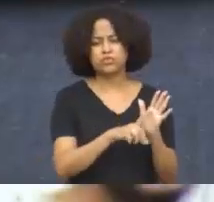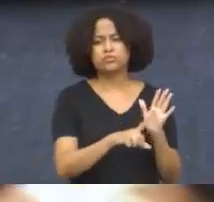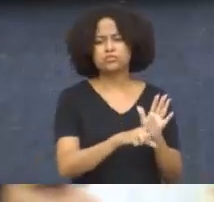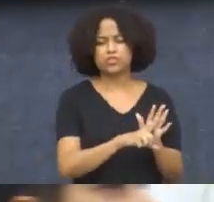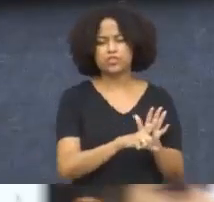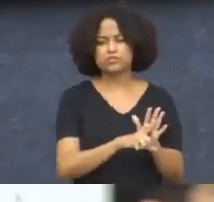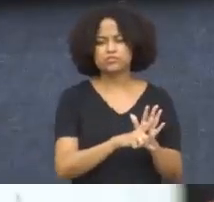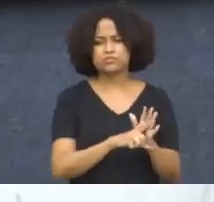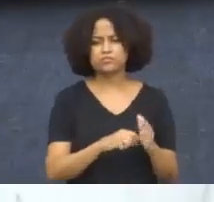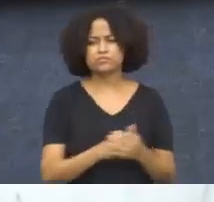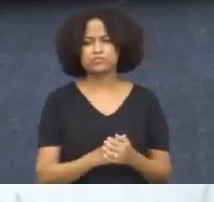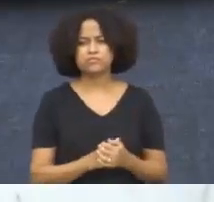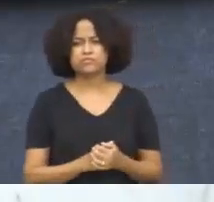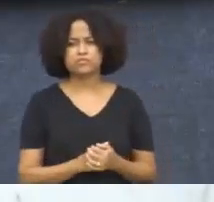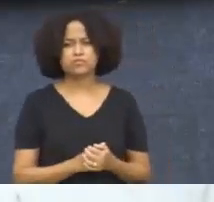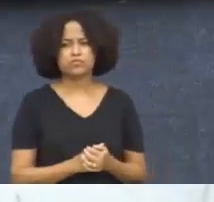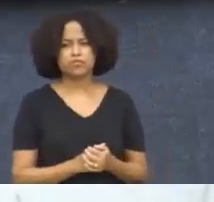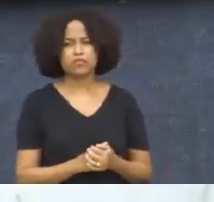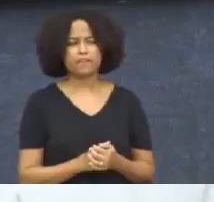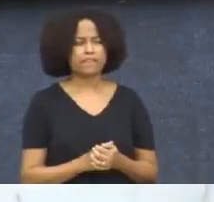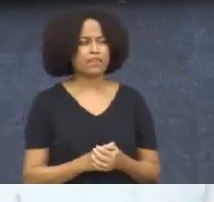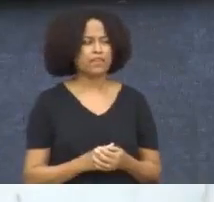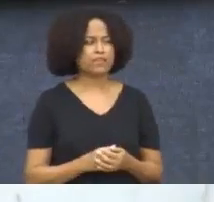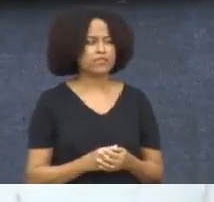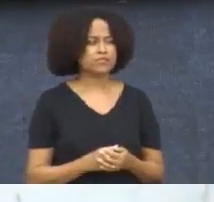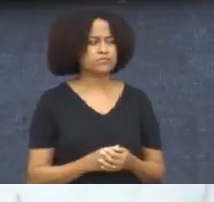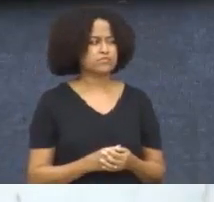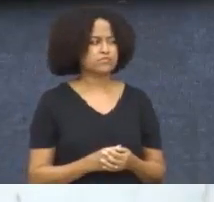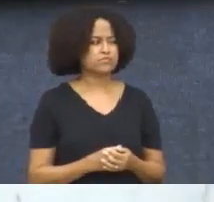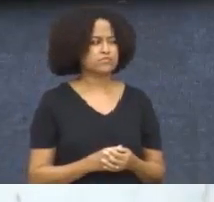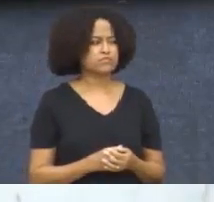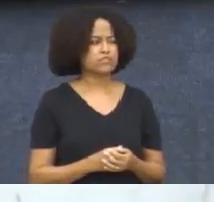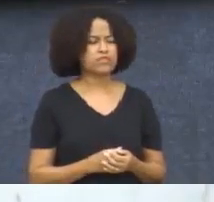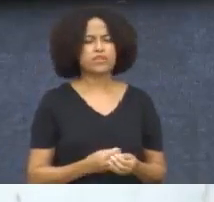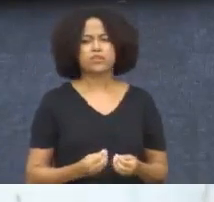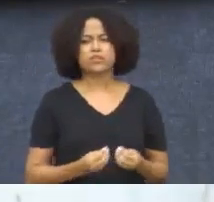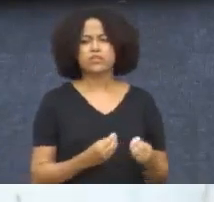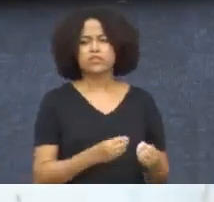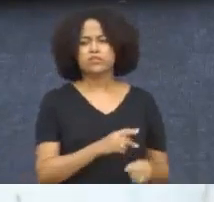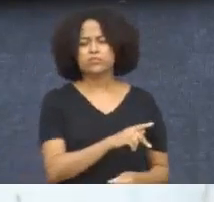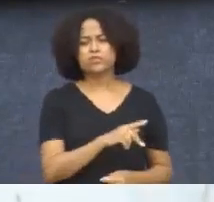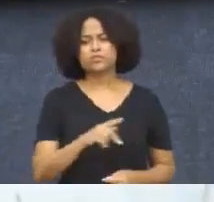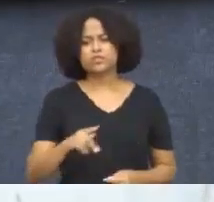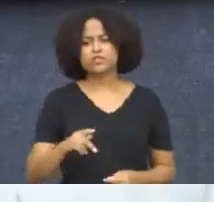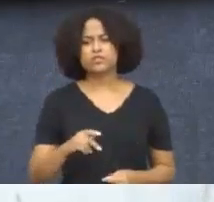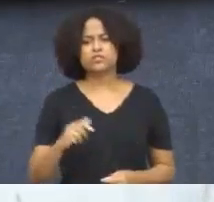projeto. Passo a presidência de volta ao vereador Henrique Braga. Ao vereador Gabriel Azevedo.